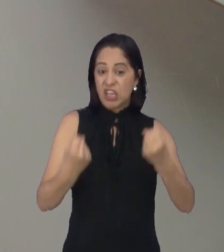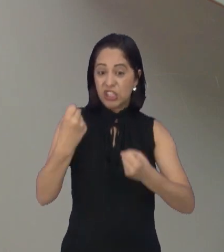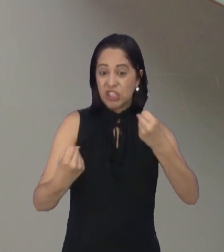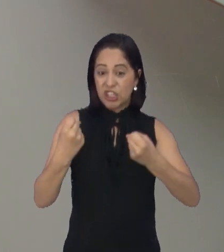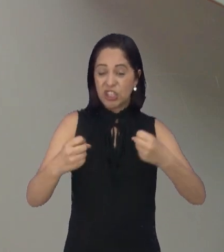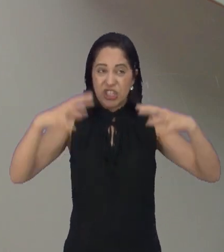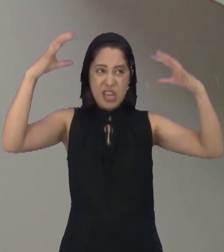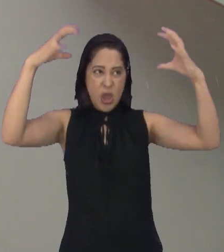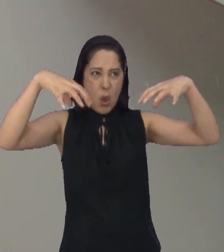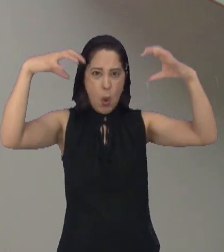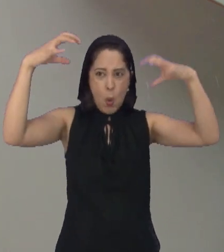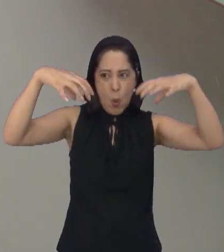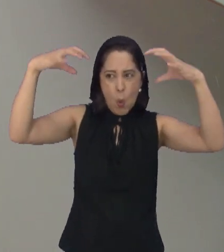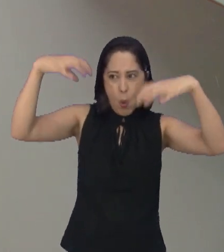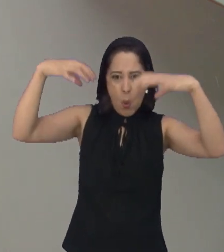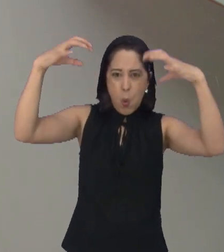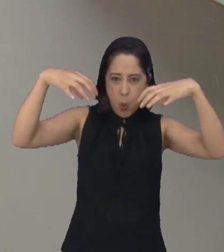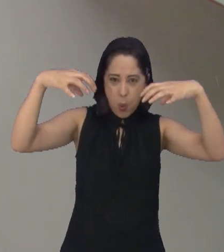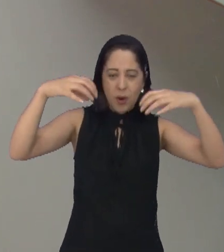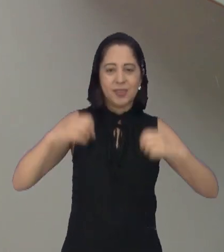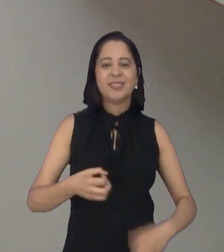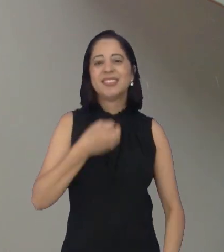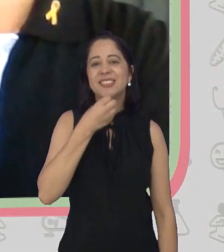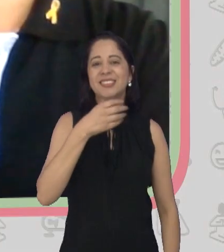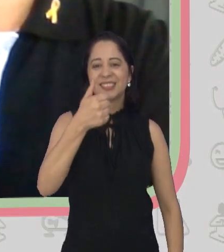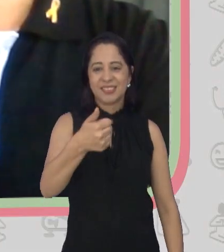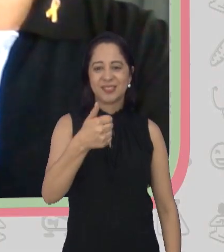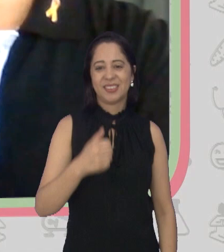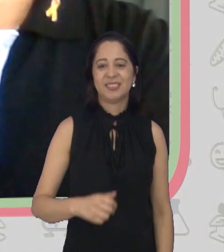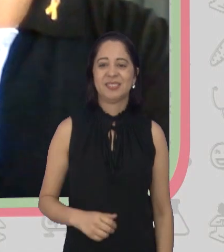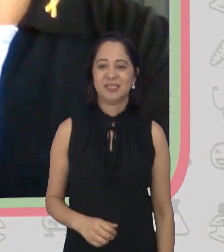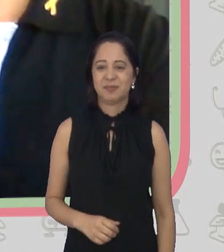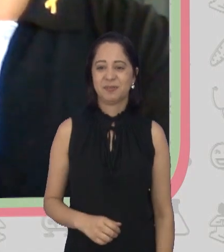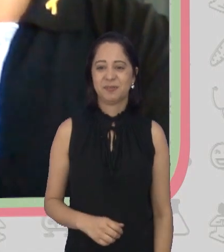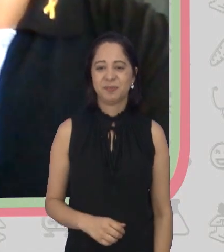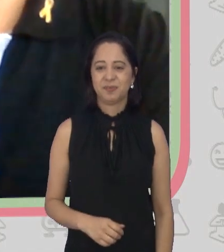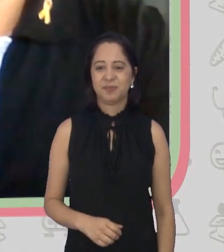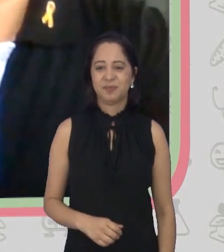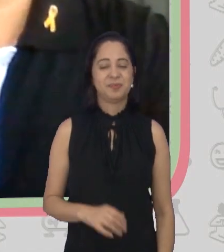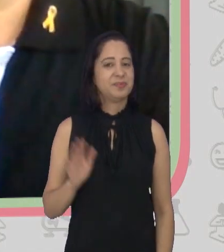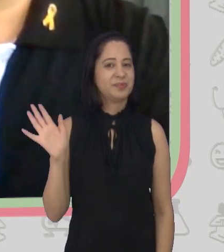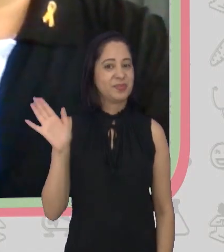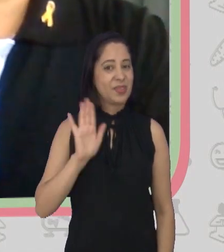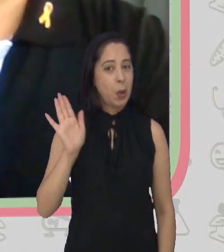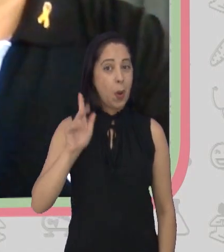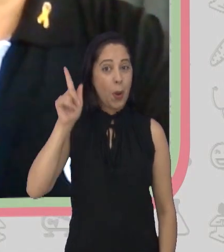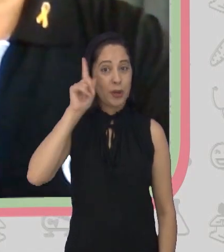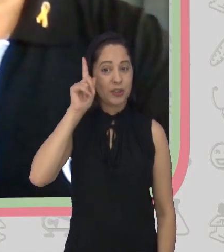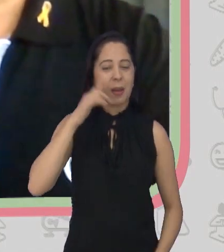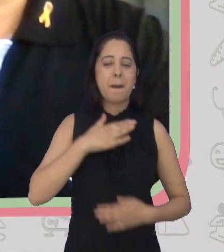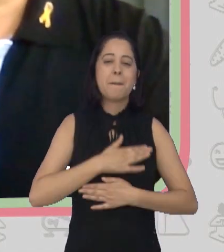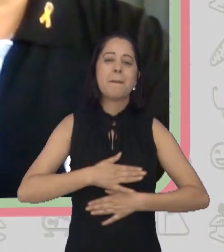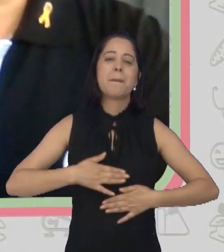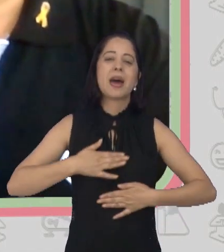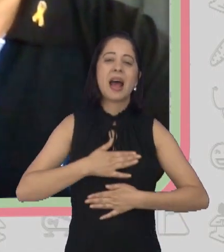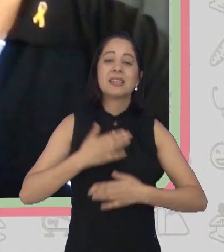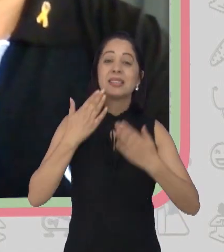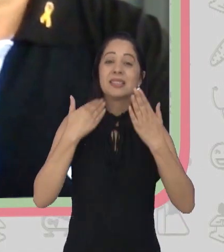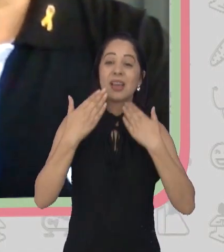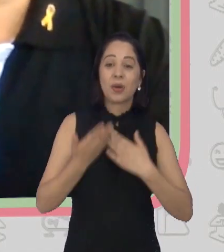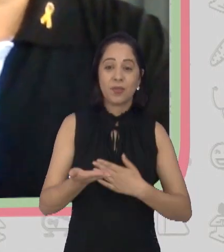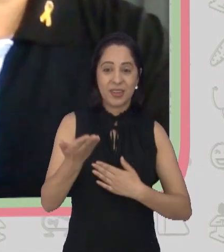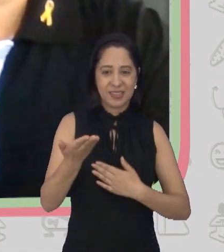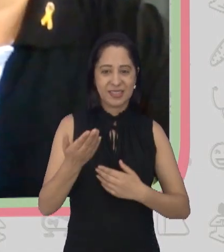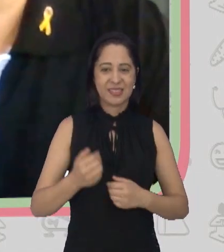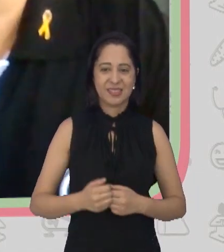durante uma tempestade. Tudo bem, Daniela? Olá, Gisele, é um prazer enorme estar com você aqui no De